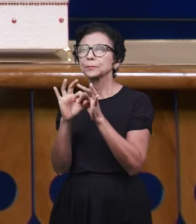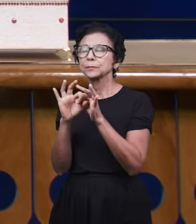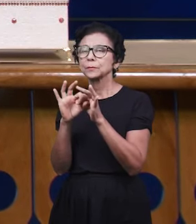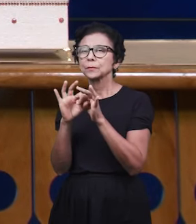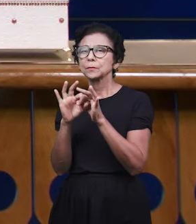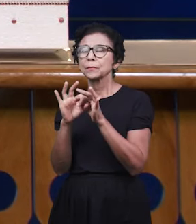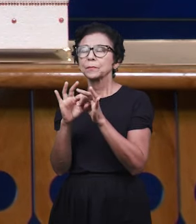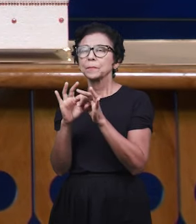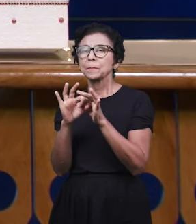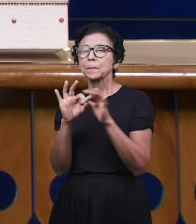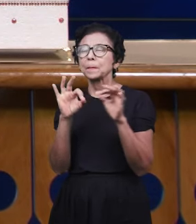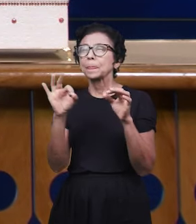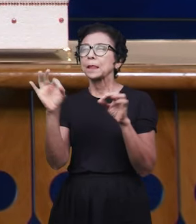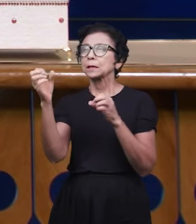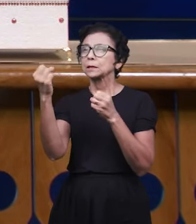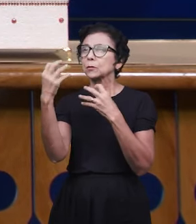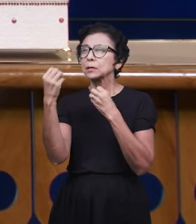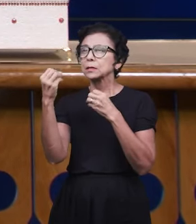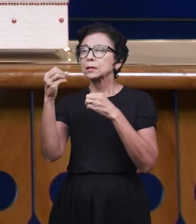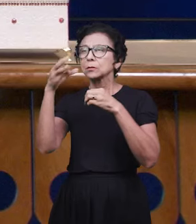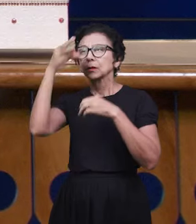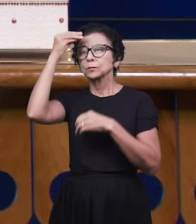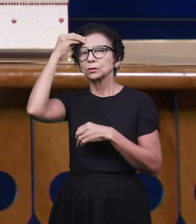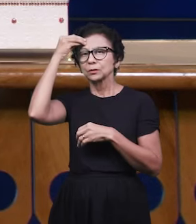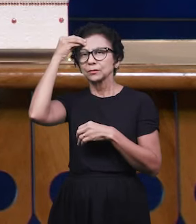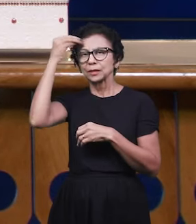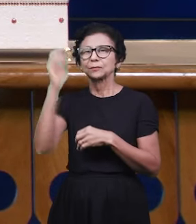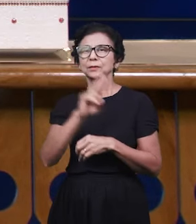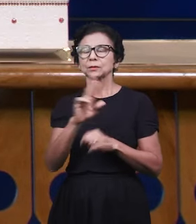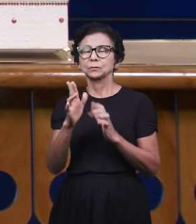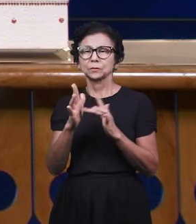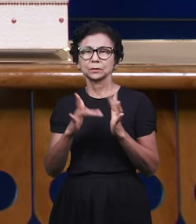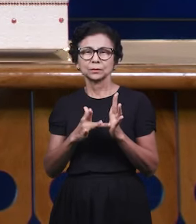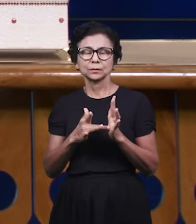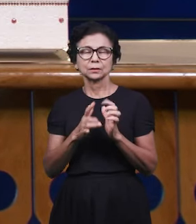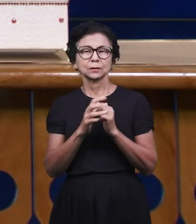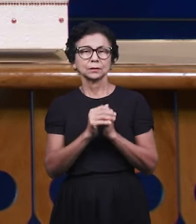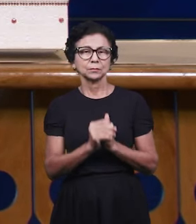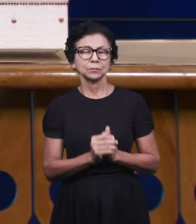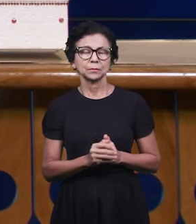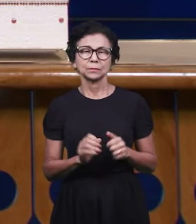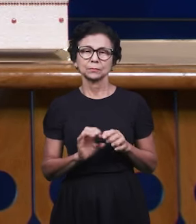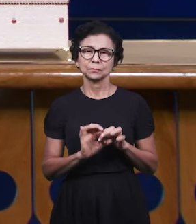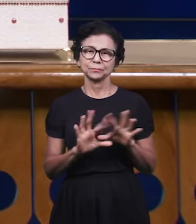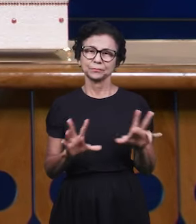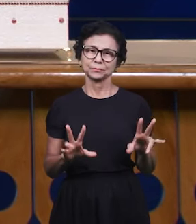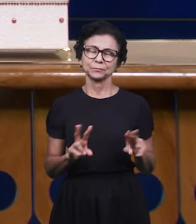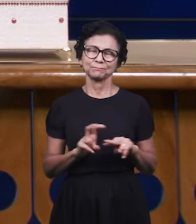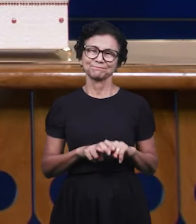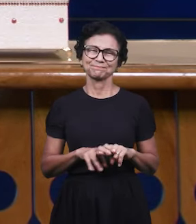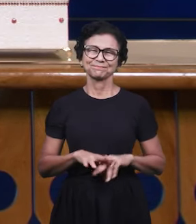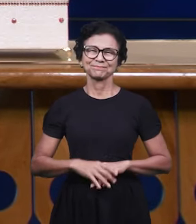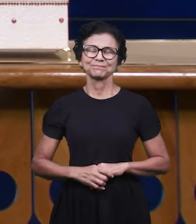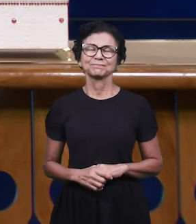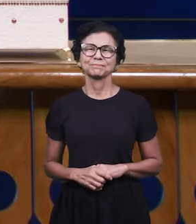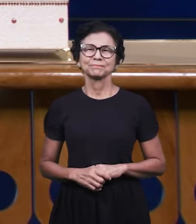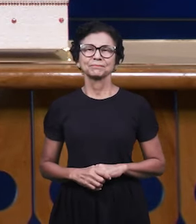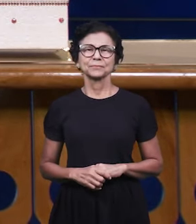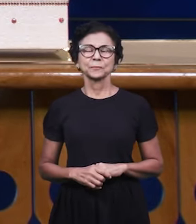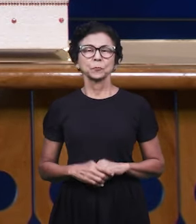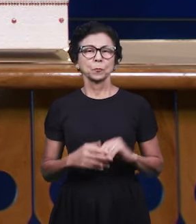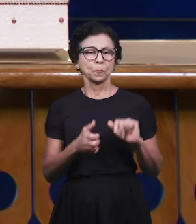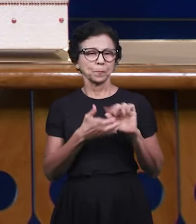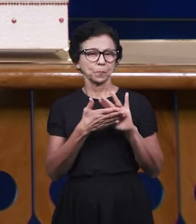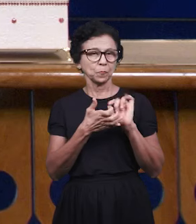É a oração que fazemos em nome do Senhor Jesus. Amém. Amém. Aqueles que estiveram de pé podem se sentar e nós vamos agora